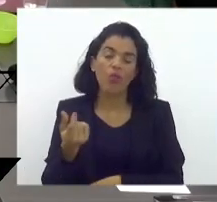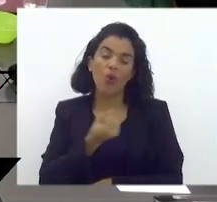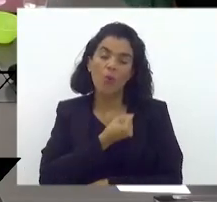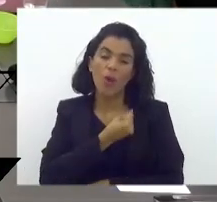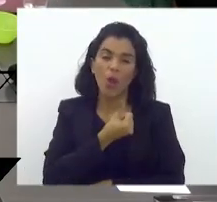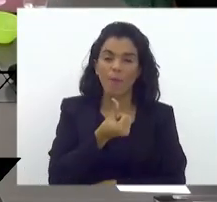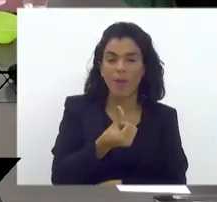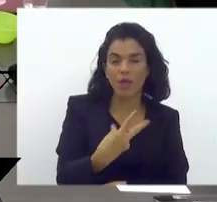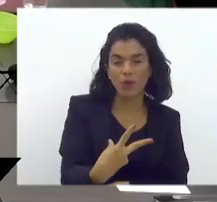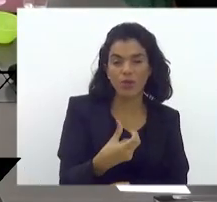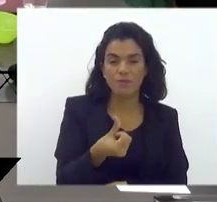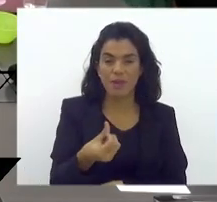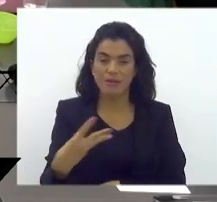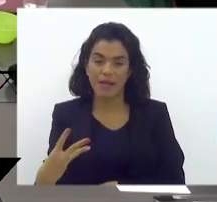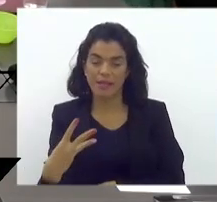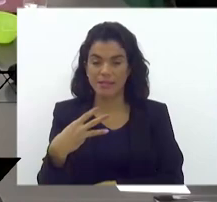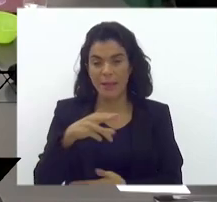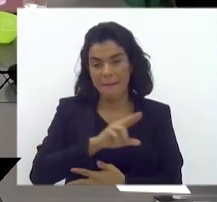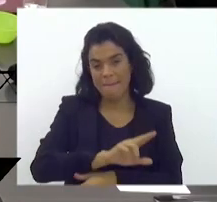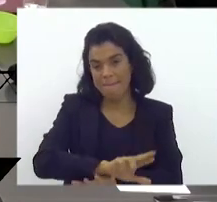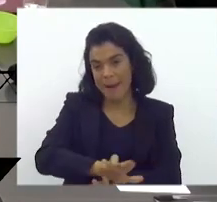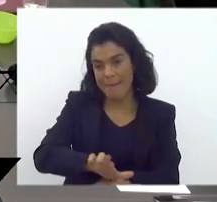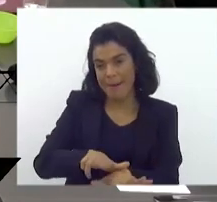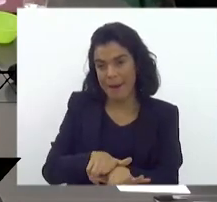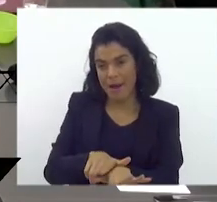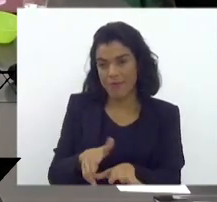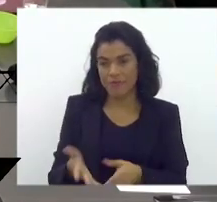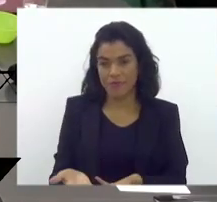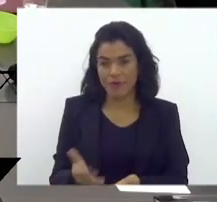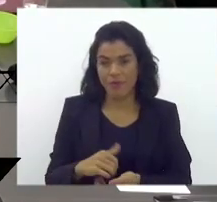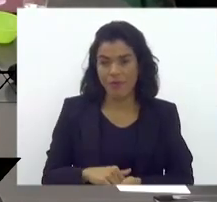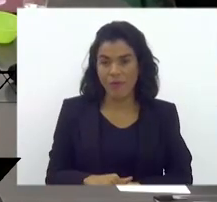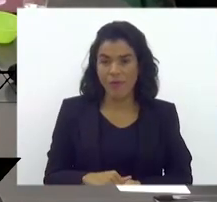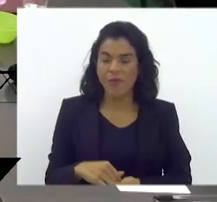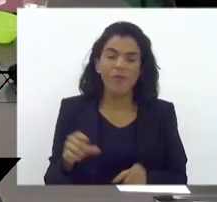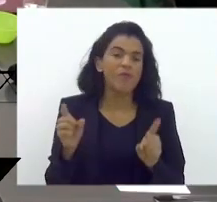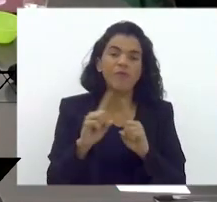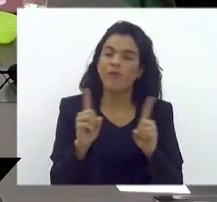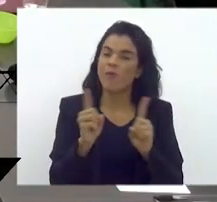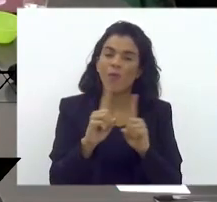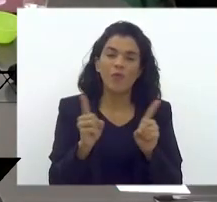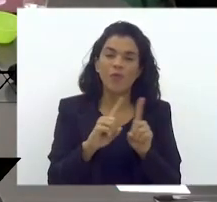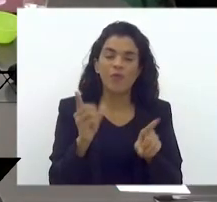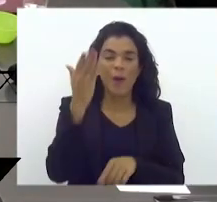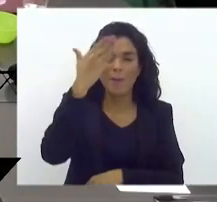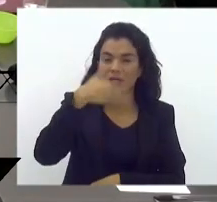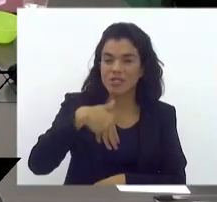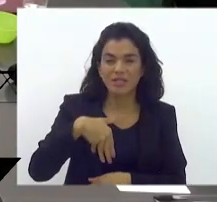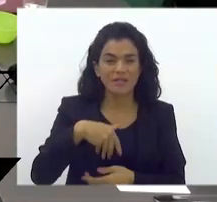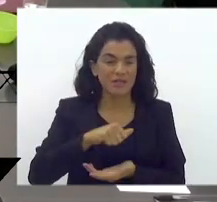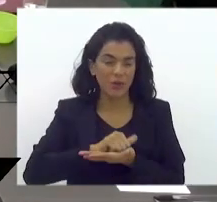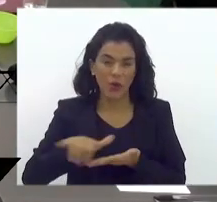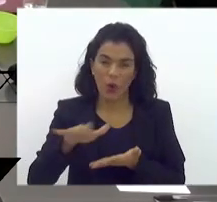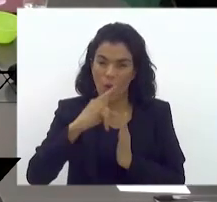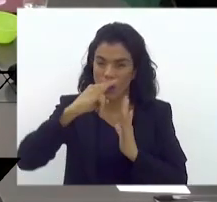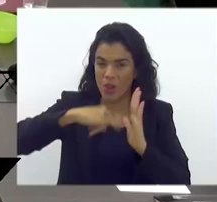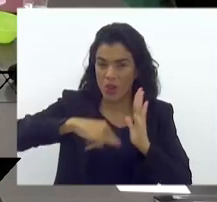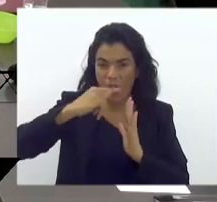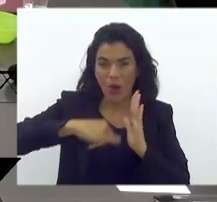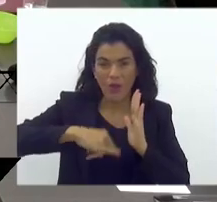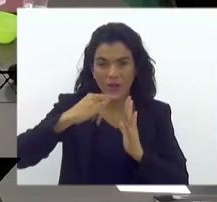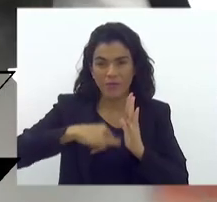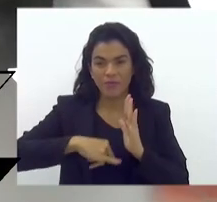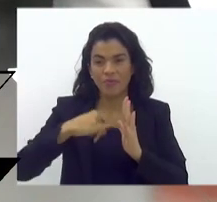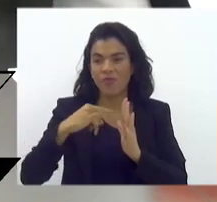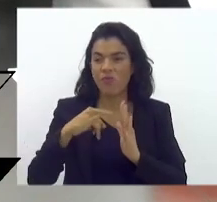lá embaixo. Independe da fonte que esteja, a prestação de contas é a mesma. Não, isto não é prestação de contas. Prestação de contas, não importa. Não, já entendi.